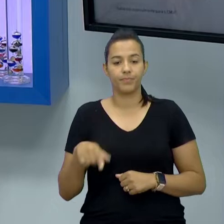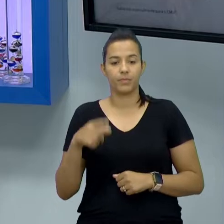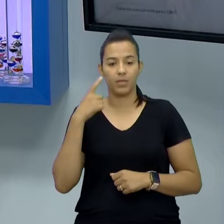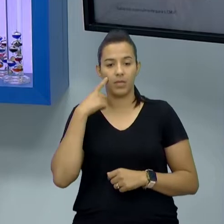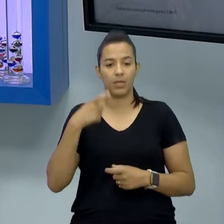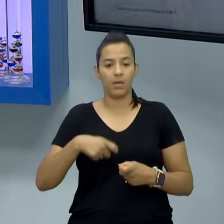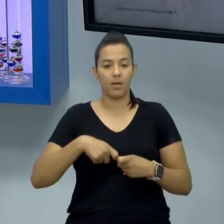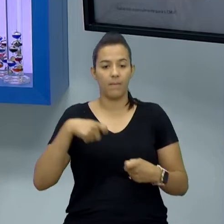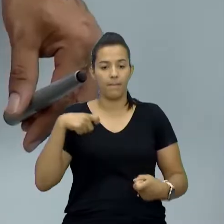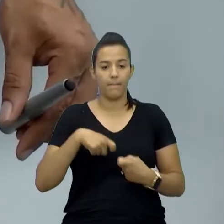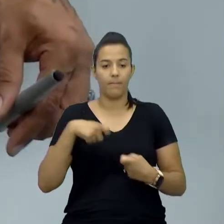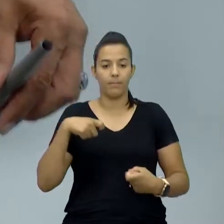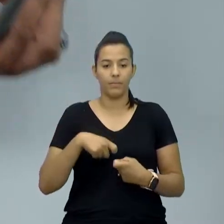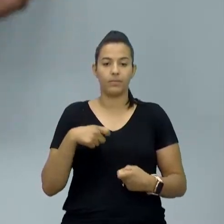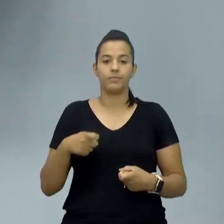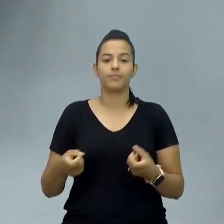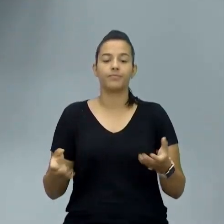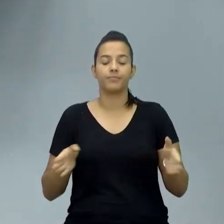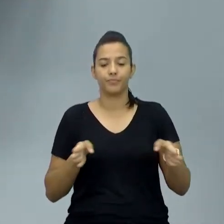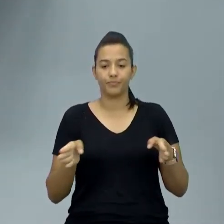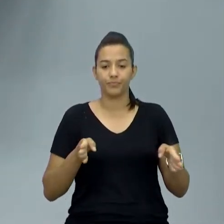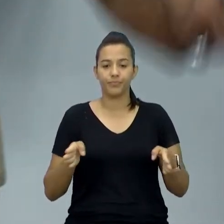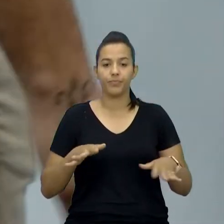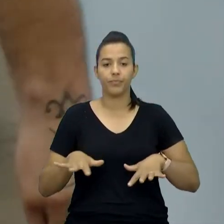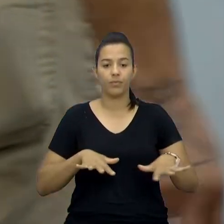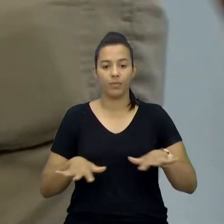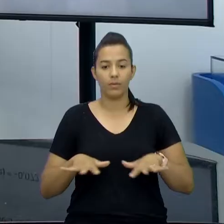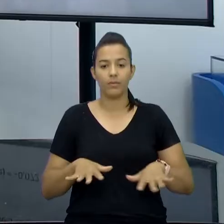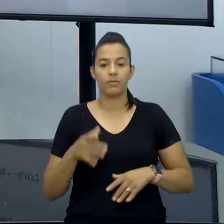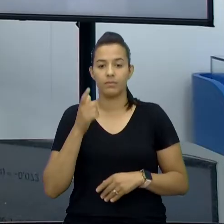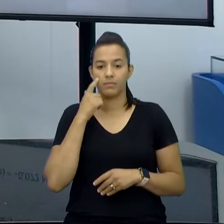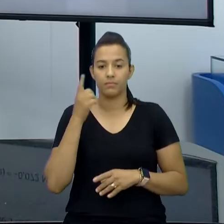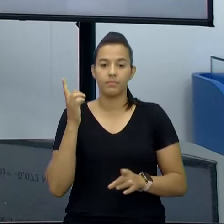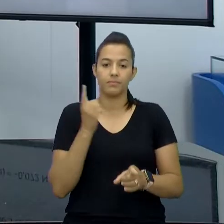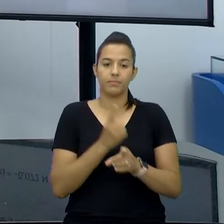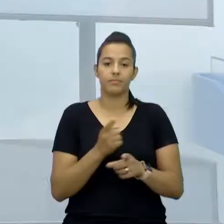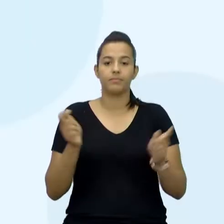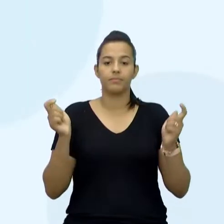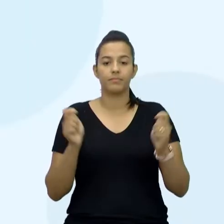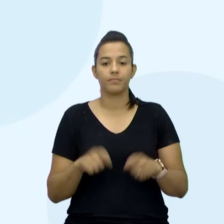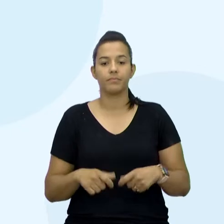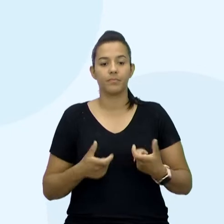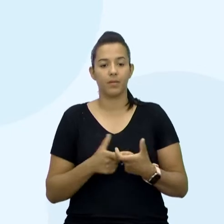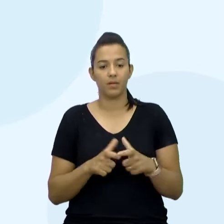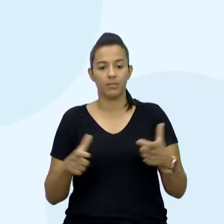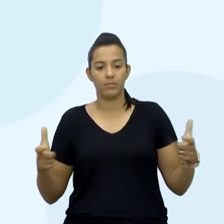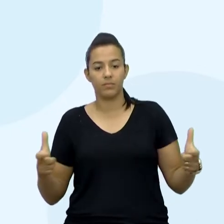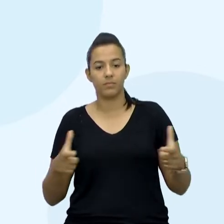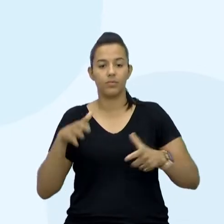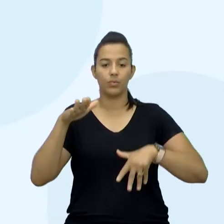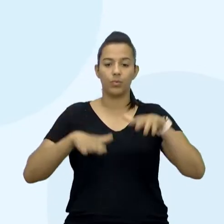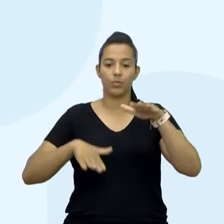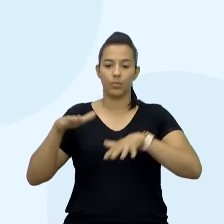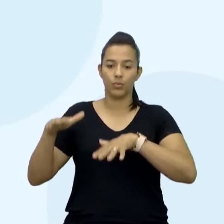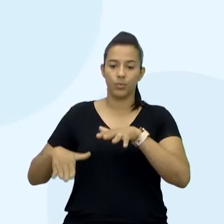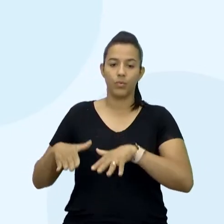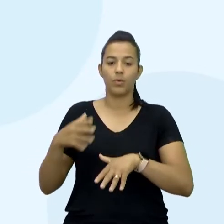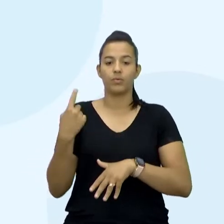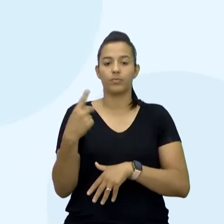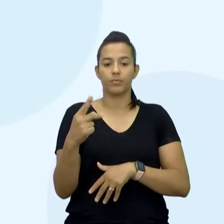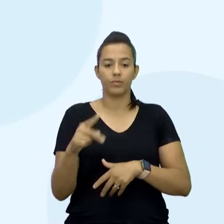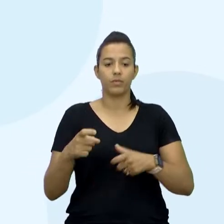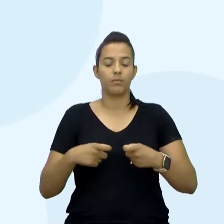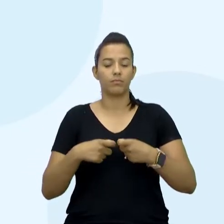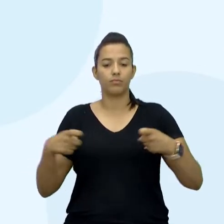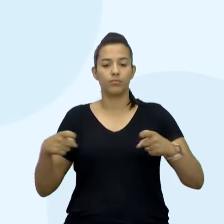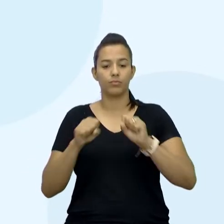Se continuar a se movimentar. Certo? Já achei aqui. Qual que é a amplitude de oscilação? É a amplitude que você puxou o sistema,